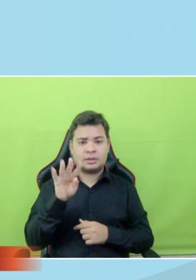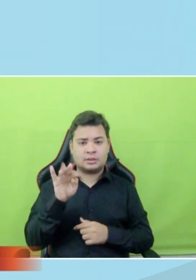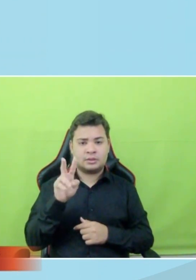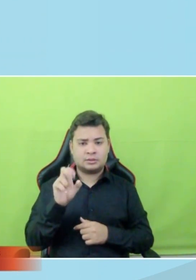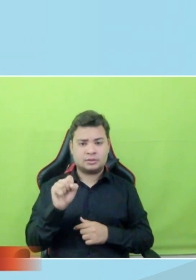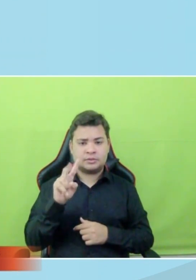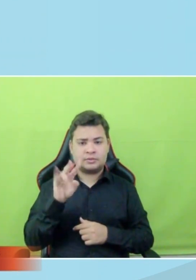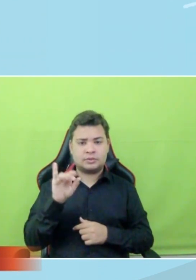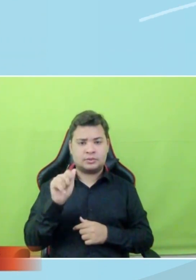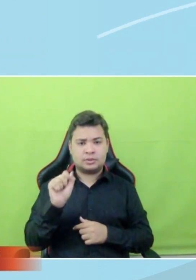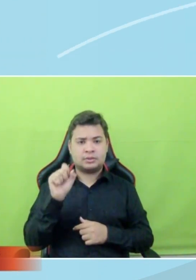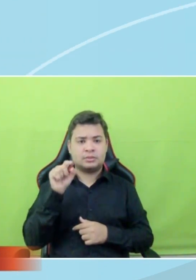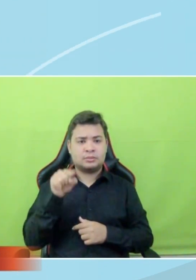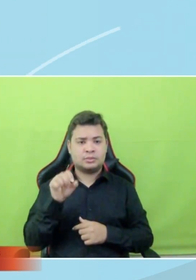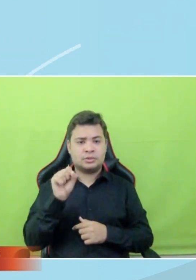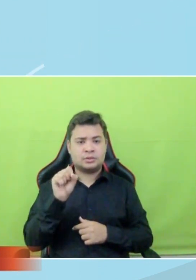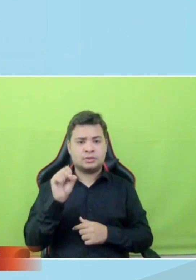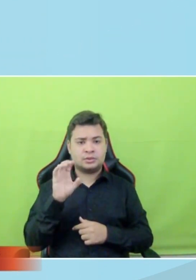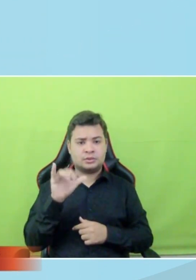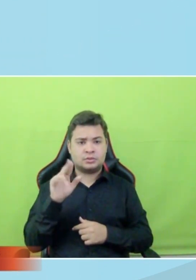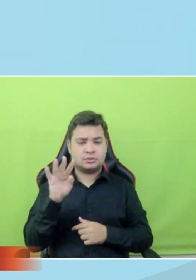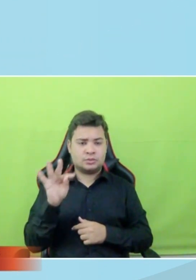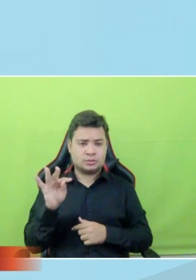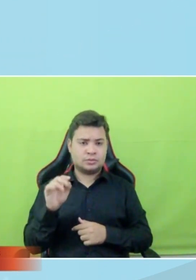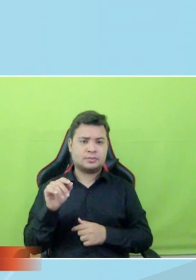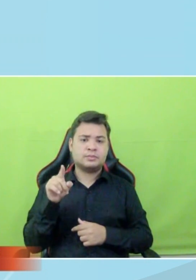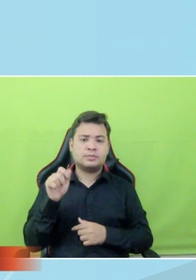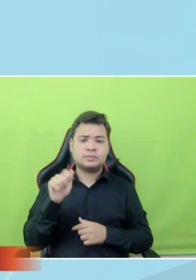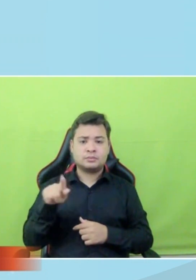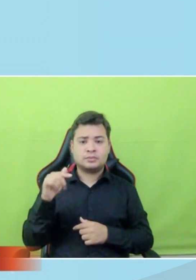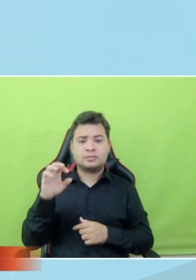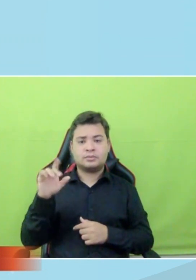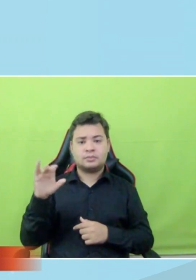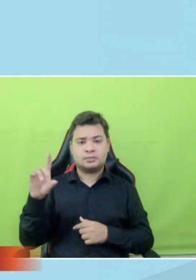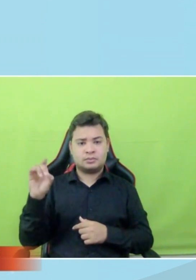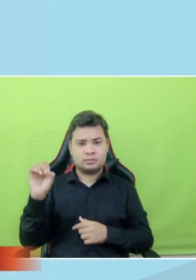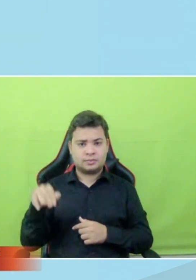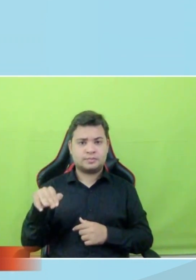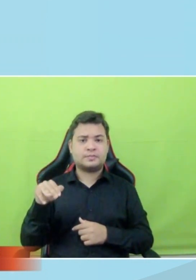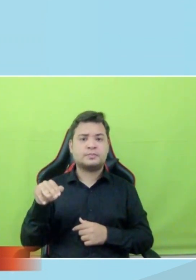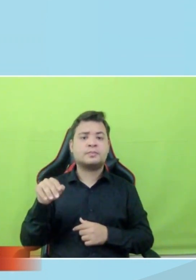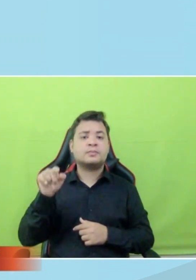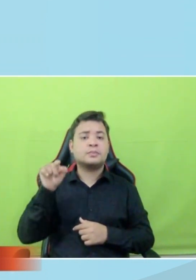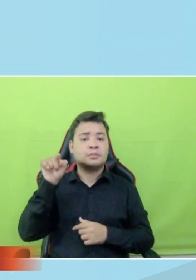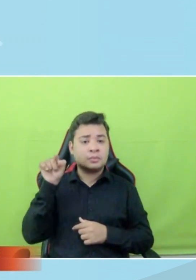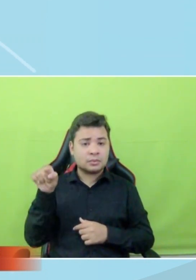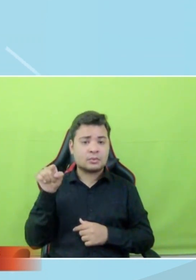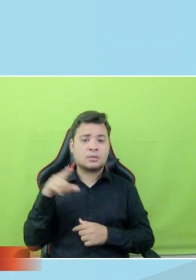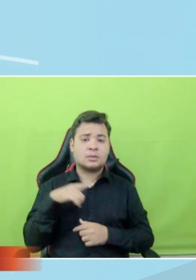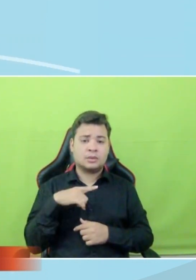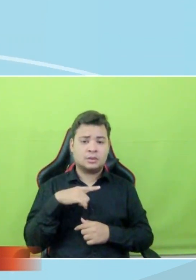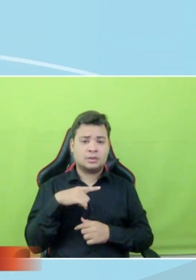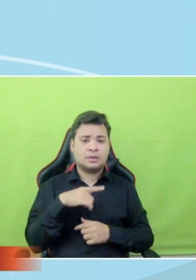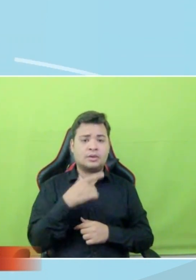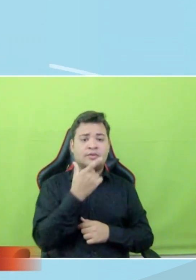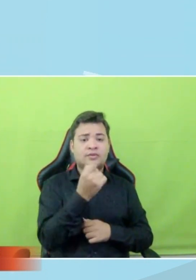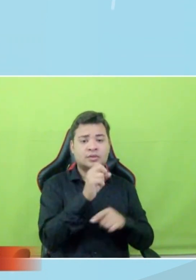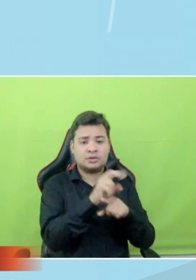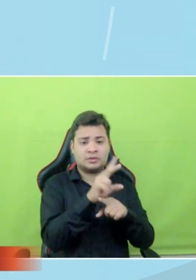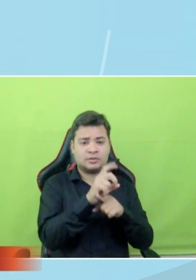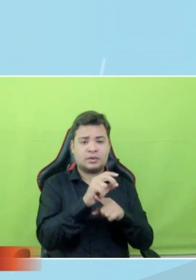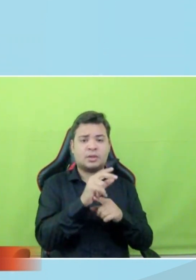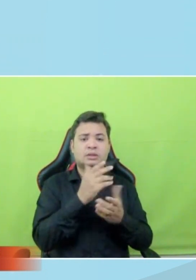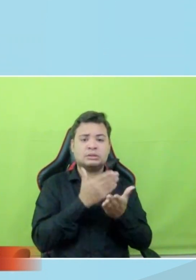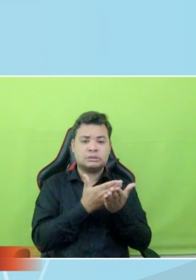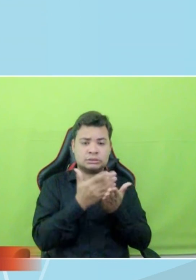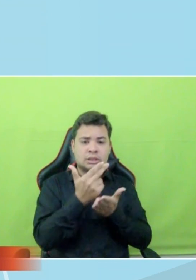escoladeartesvisuais@goiás.br. São 20 vagas para iniciação a desenho e criação e 16 vagas para iniciação à aquarela para